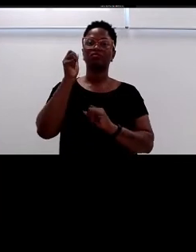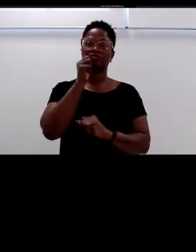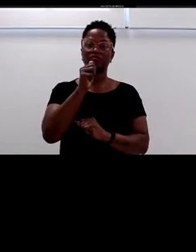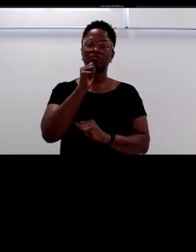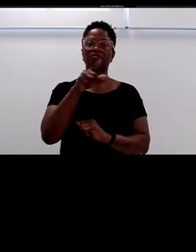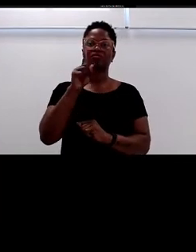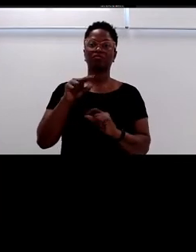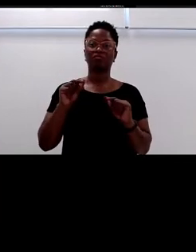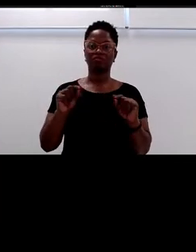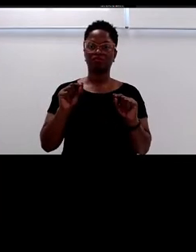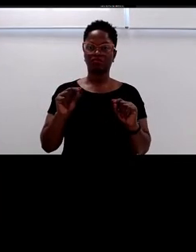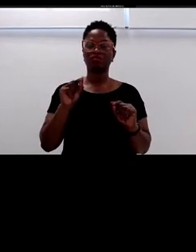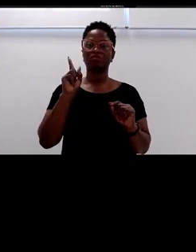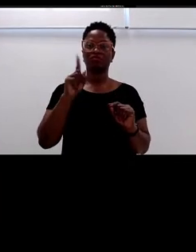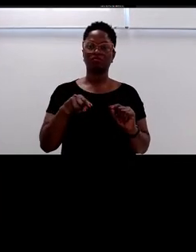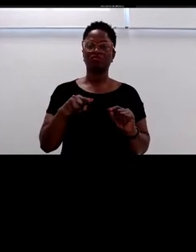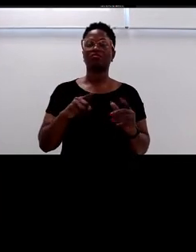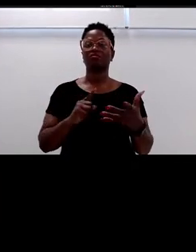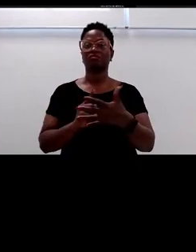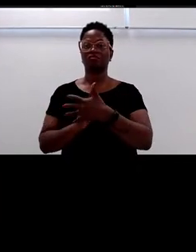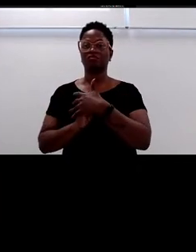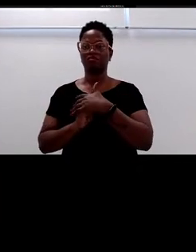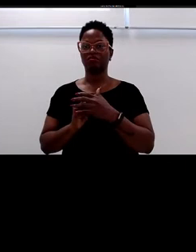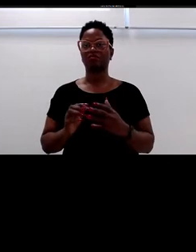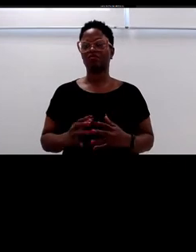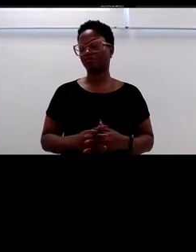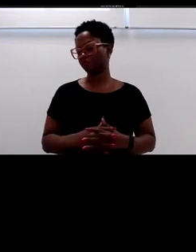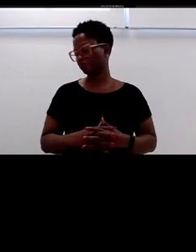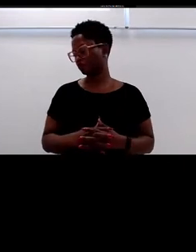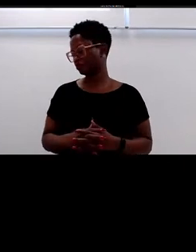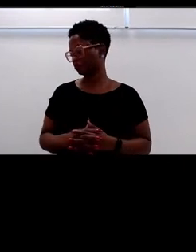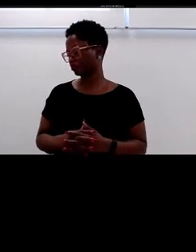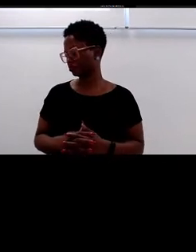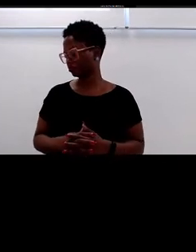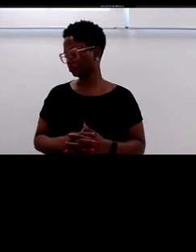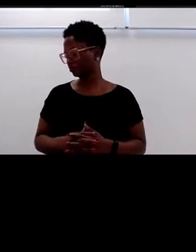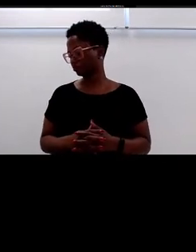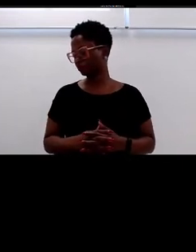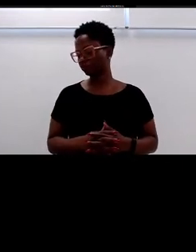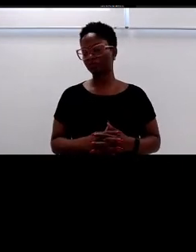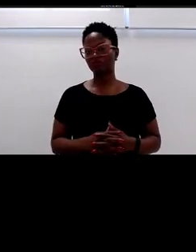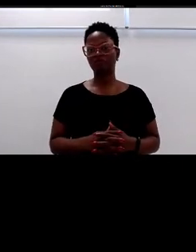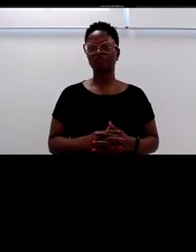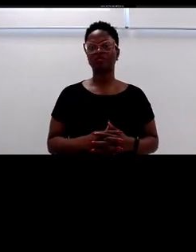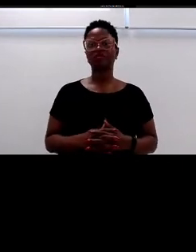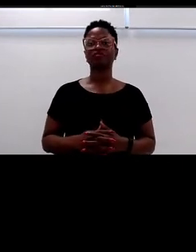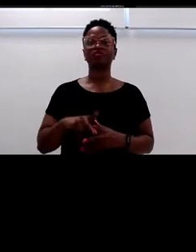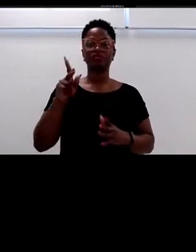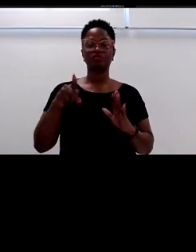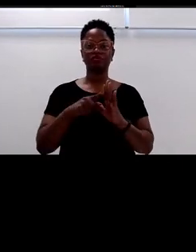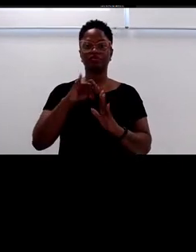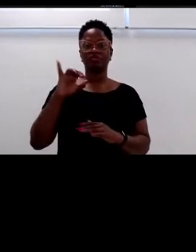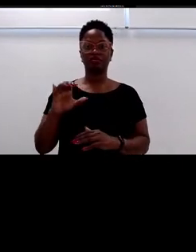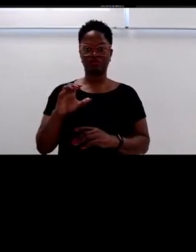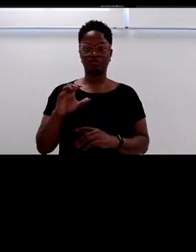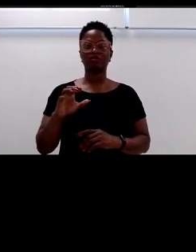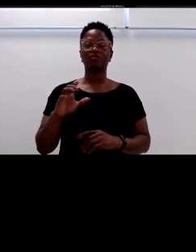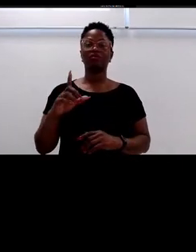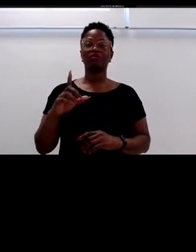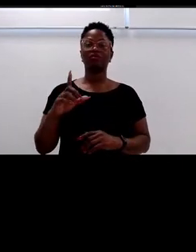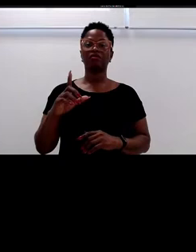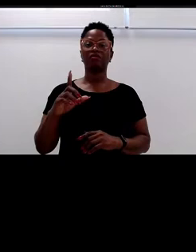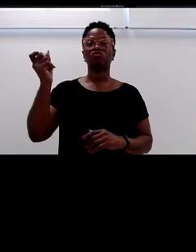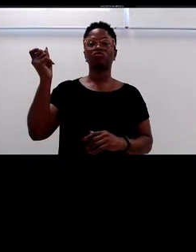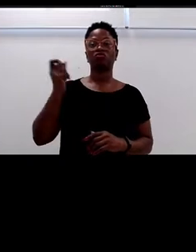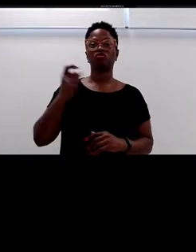de acolher. E o próprio JC ficou aqui no meio como um sol, simplesmente